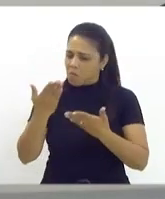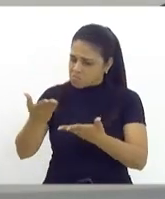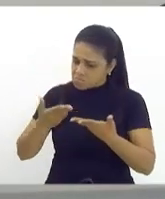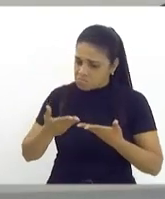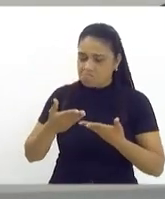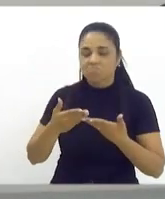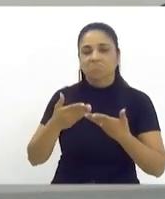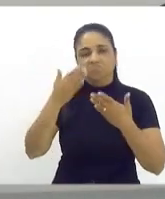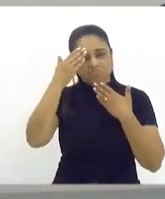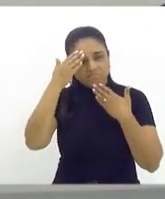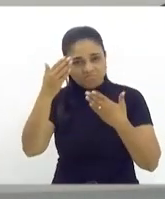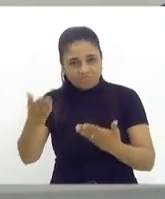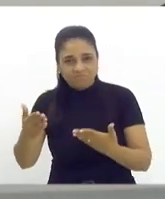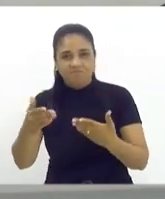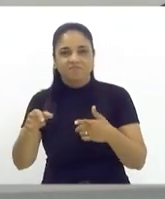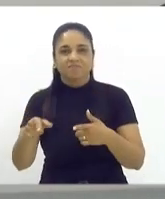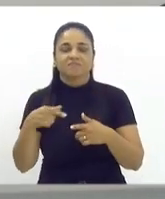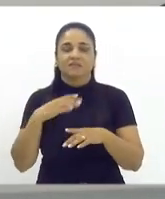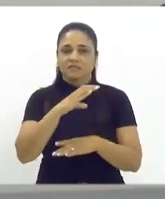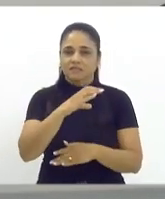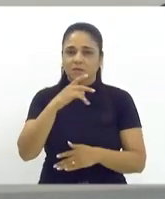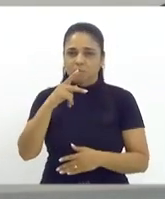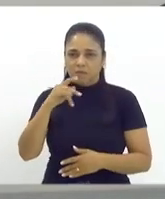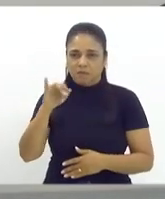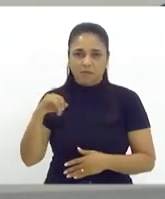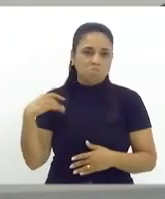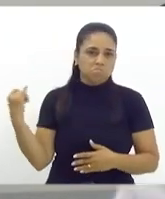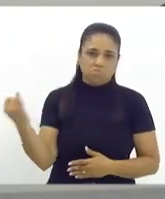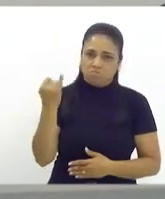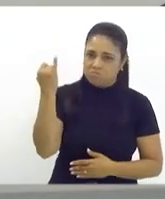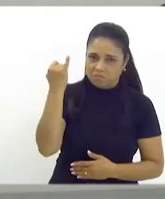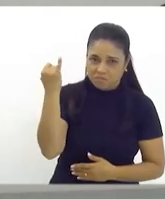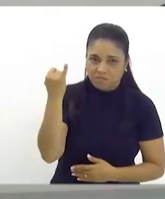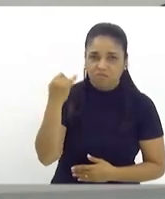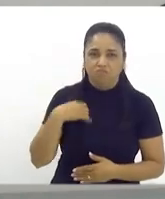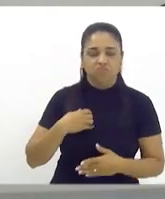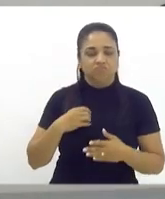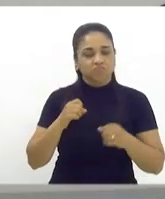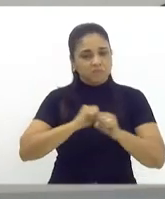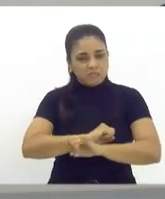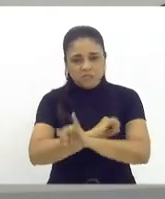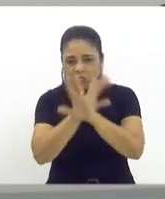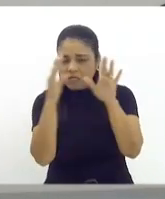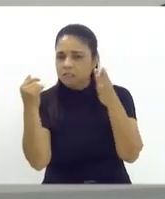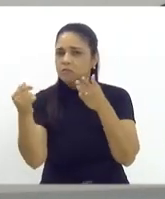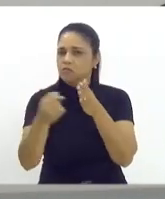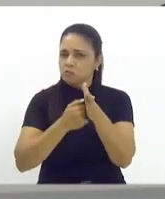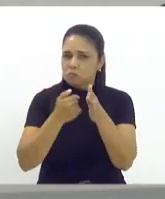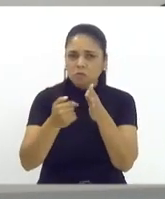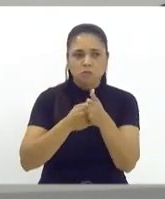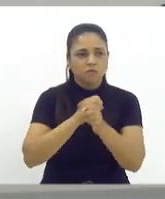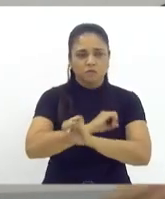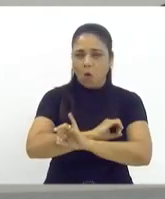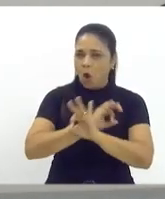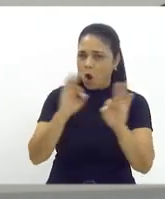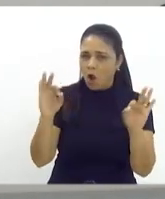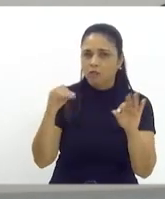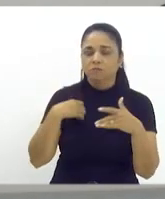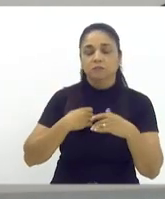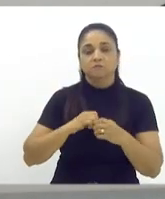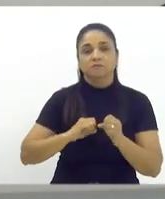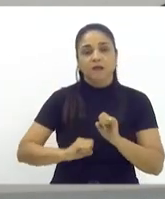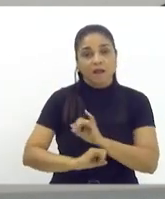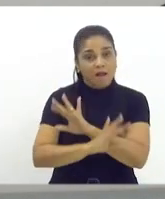é tudo que vocês esclareceram foi de bom as perguntas dos colegas também deixar claro aqui